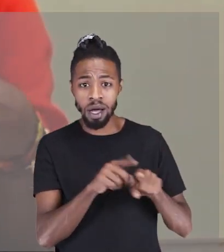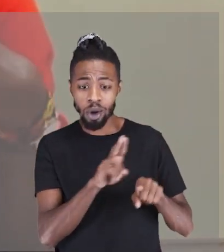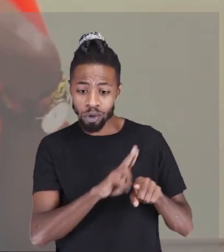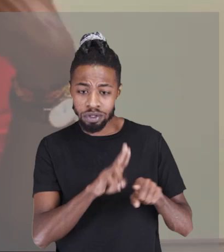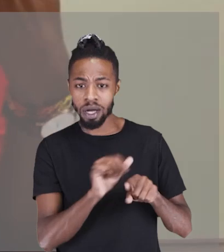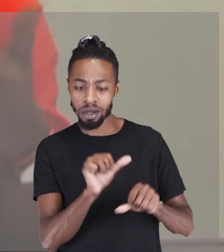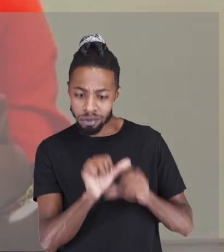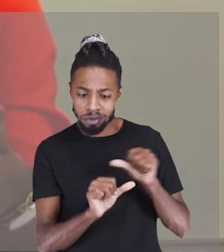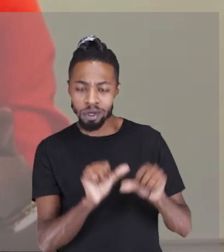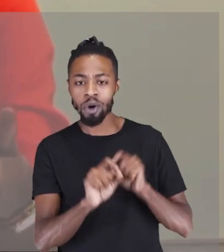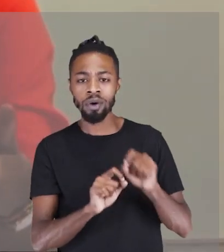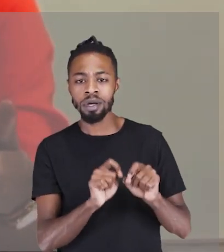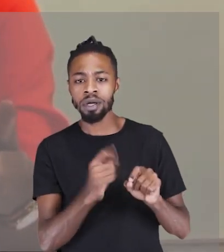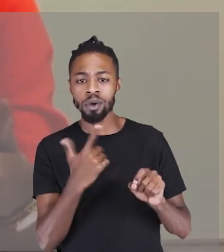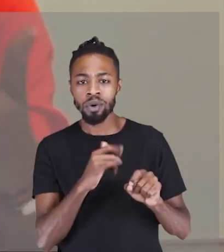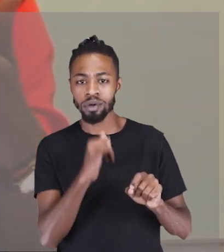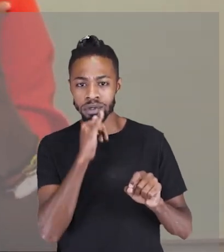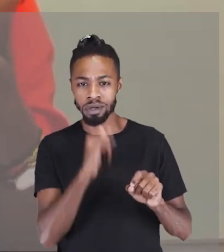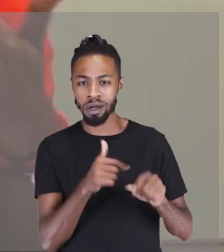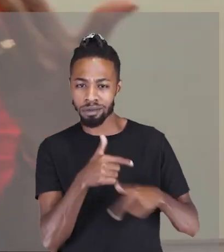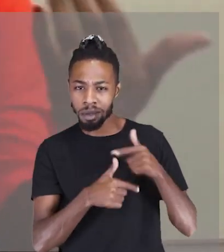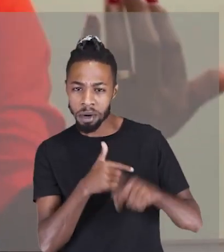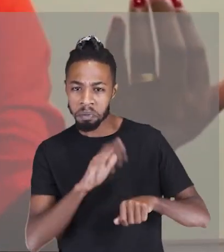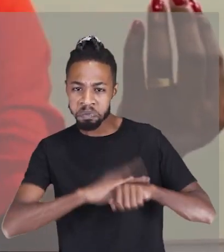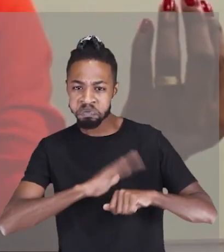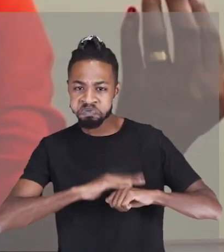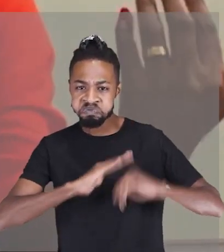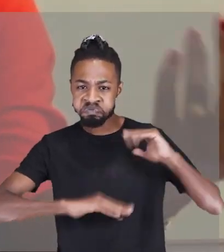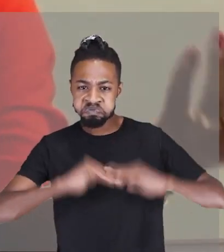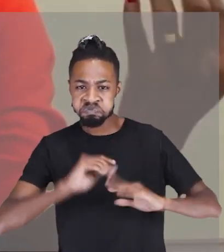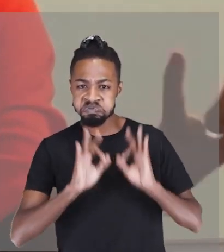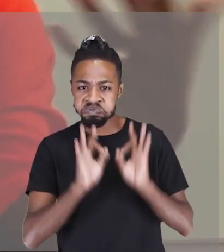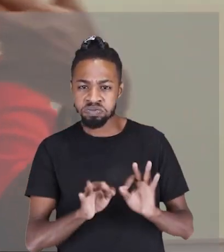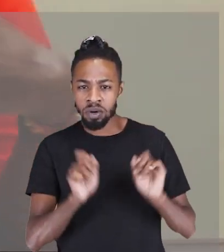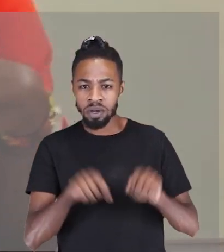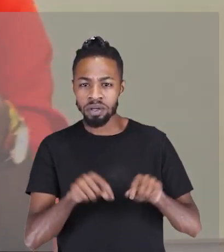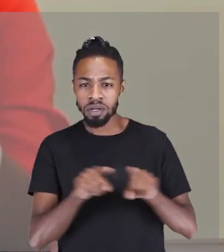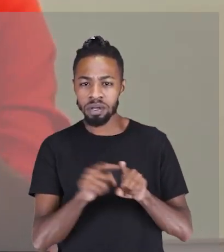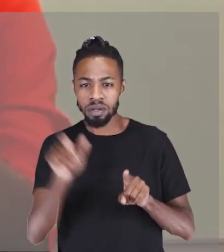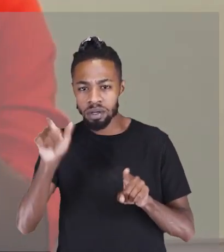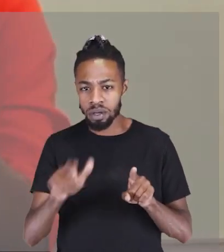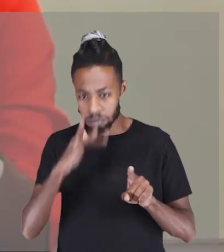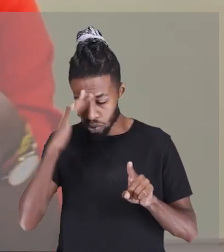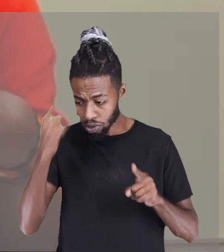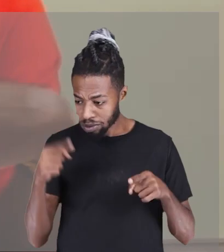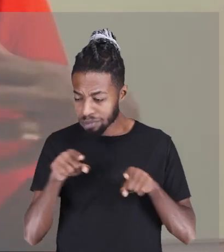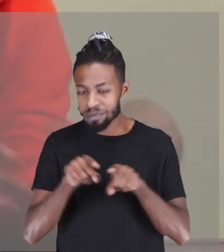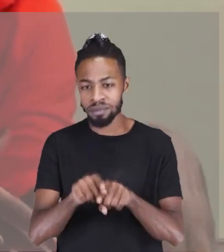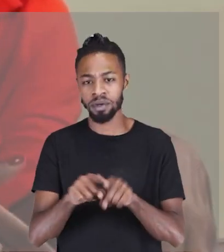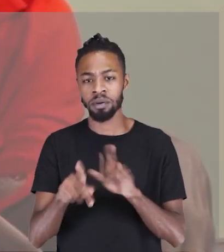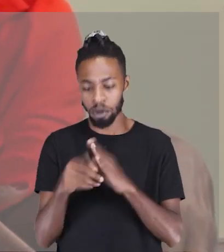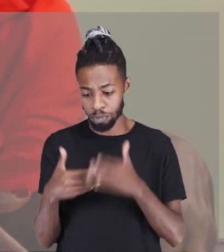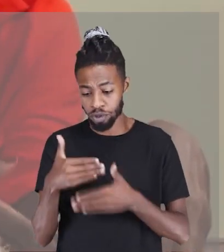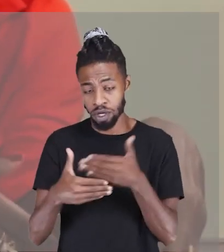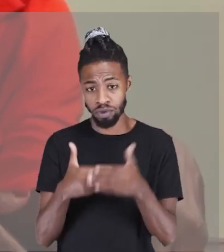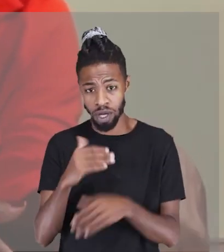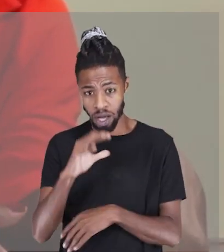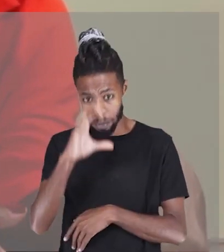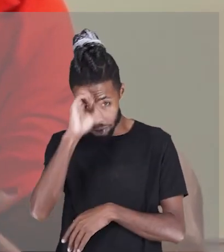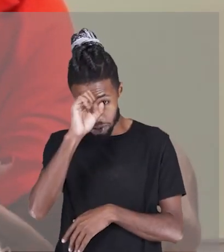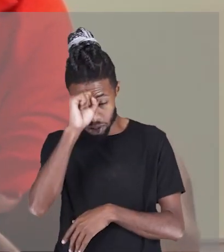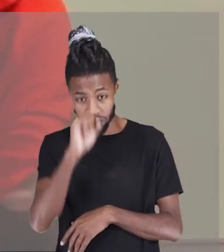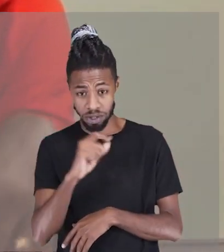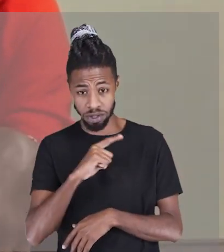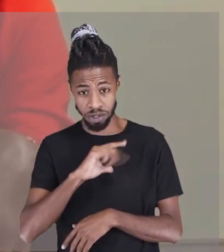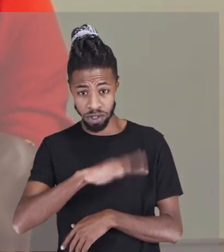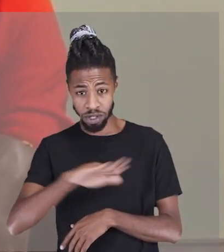traduzidos para essas pessoas, para que elas possam se tornar efetivas parceiras do processo de aprendizagem